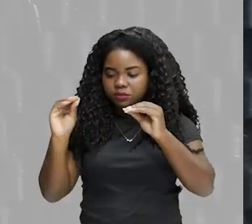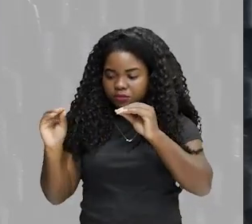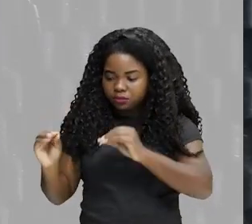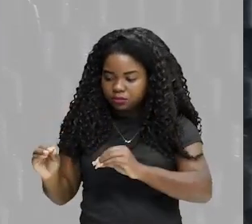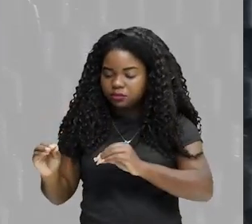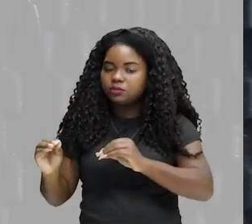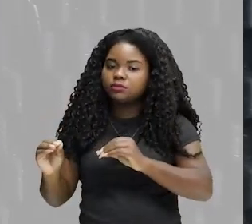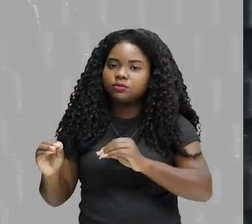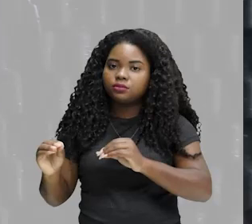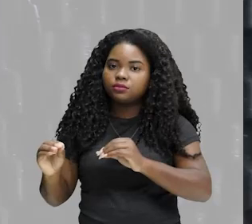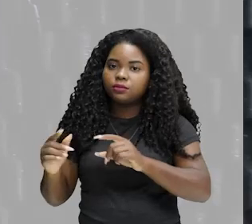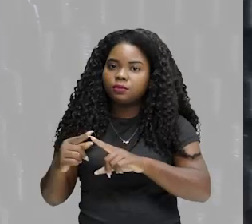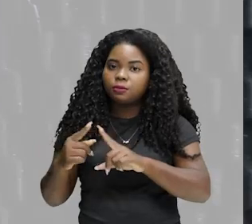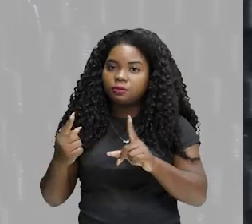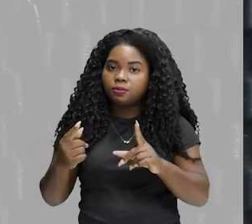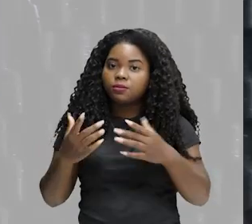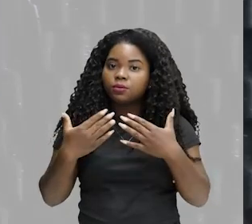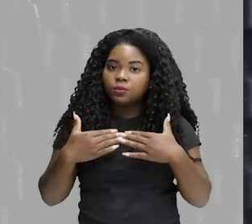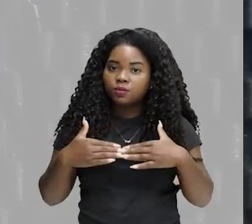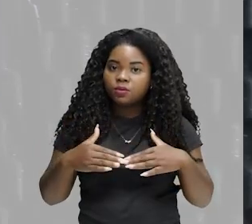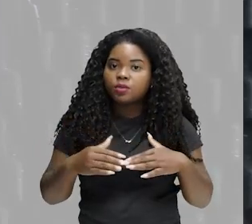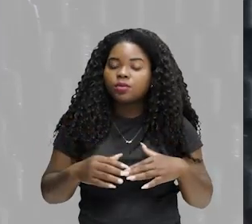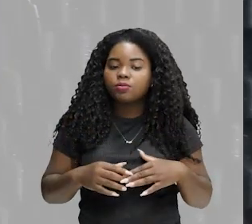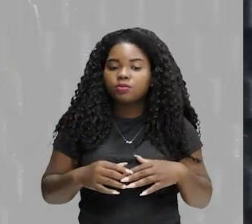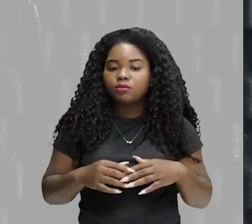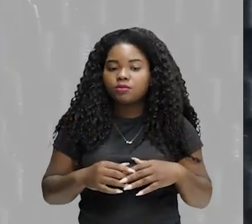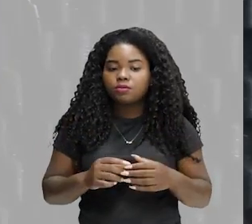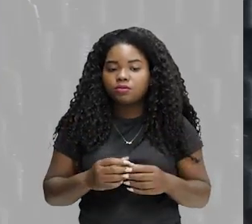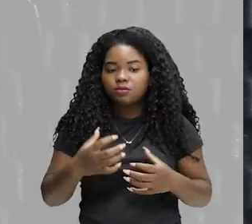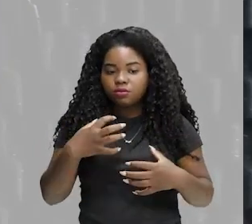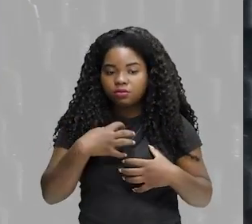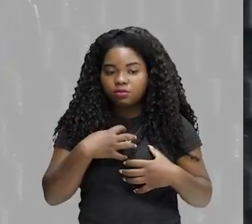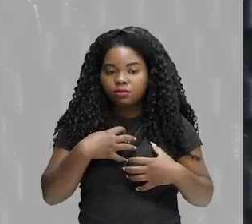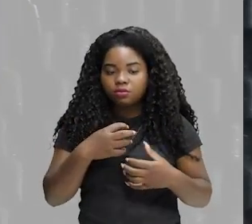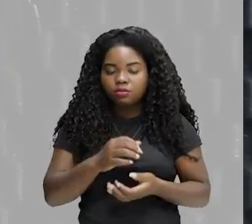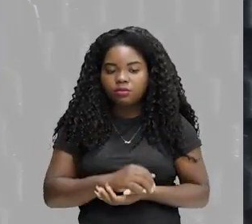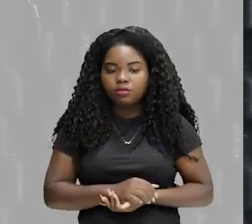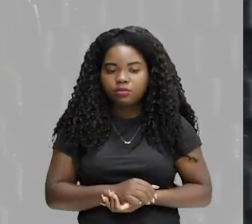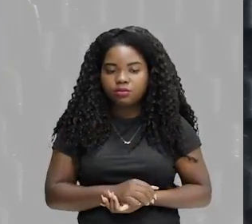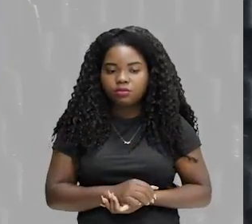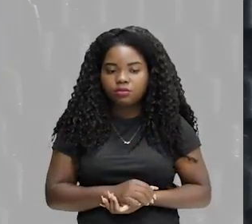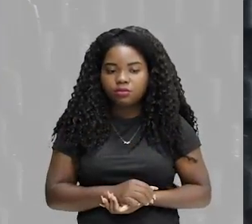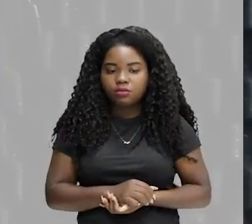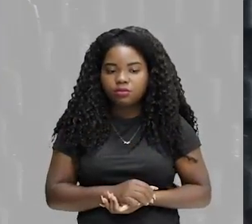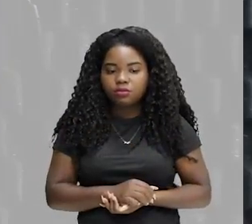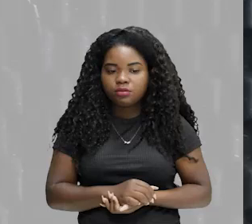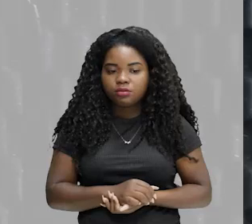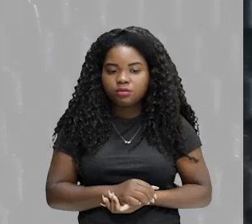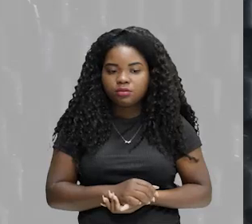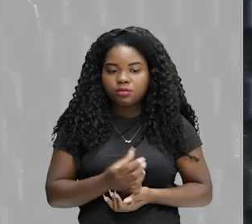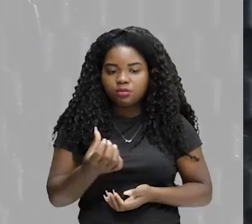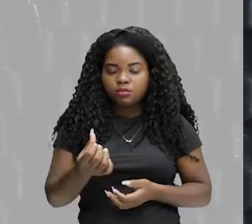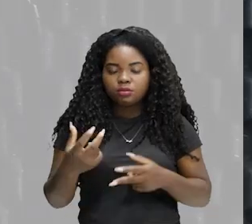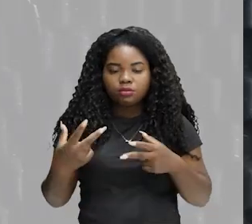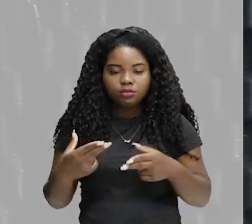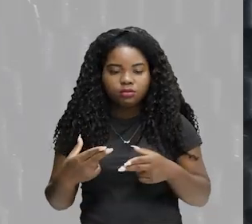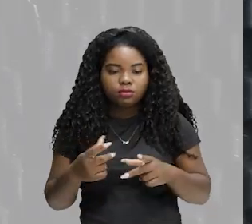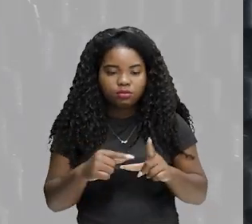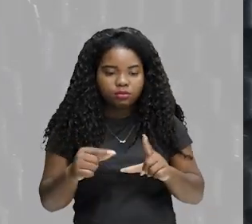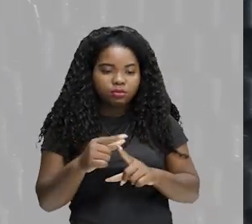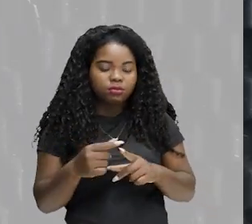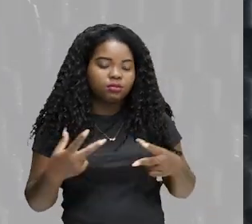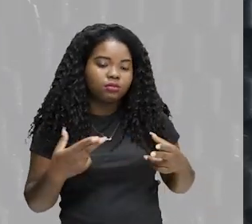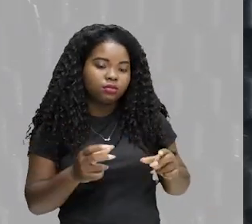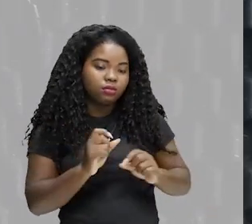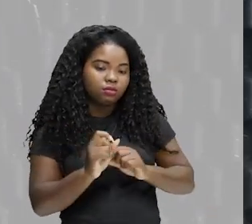a desigualdade, mas mantendo o sentido dela, tá bom? Então, se 6 é menor ou igual ao logaritmo, é a